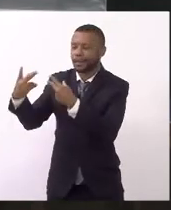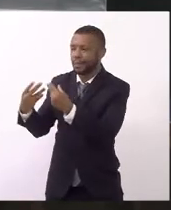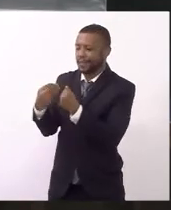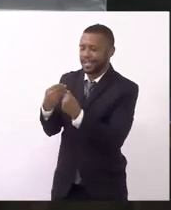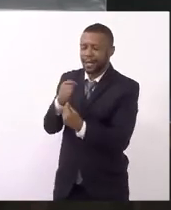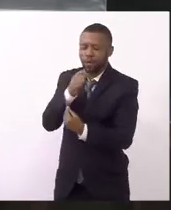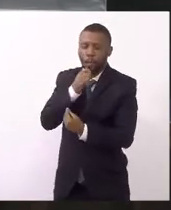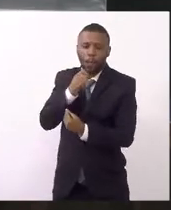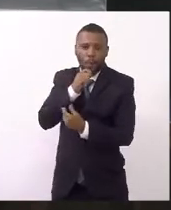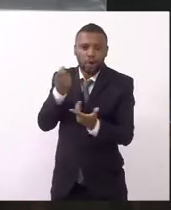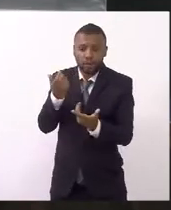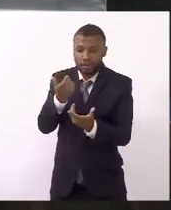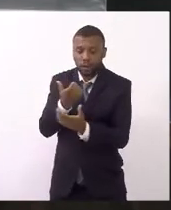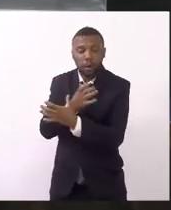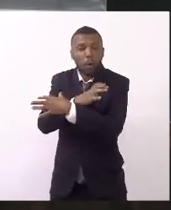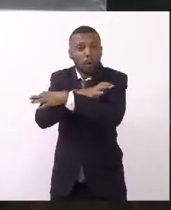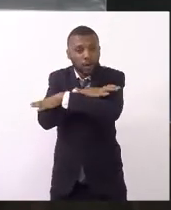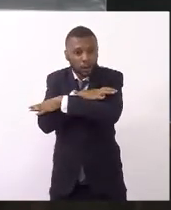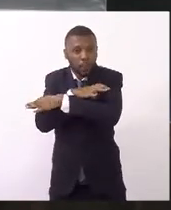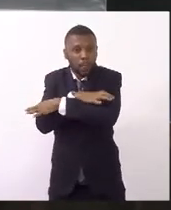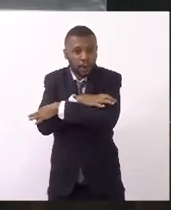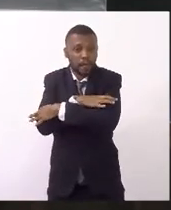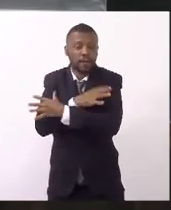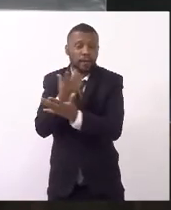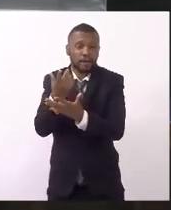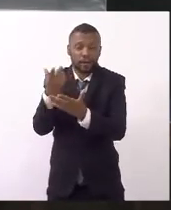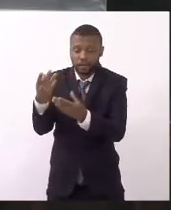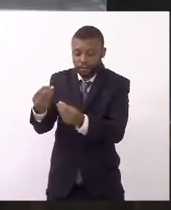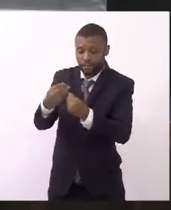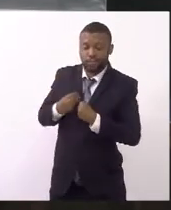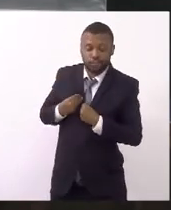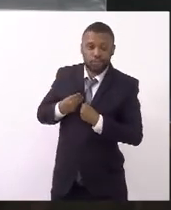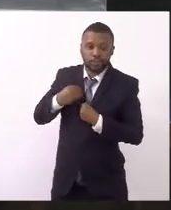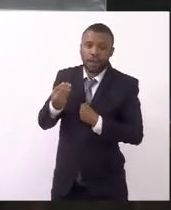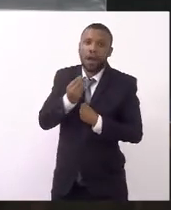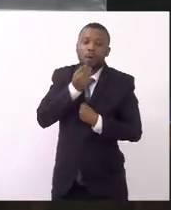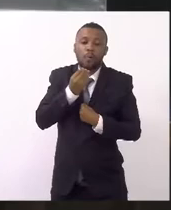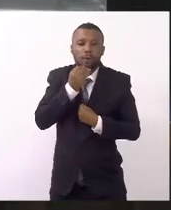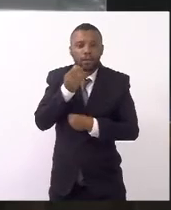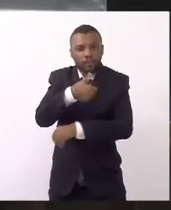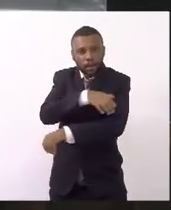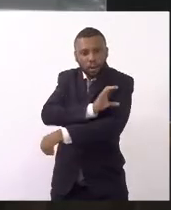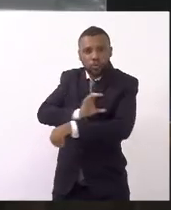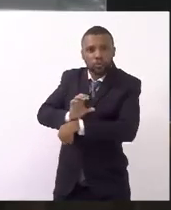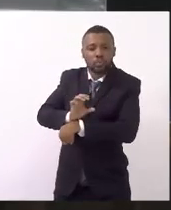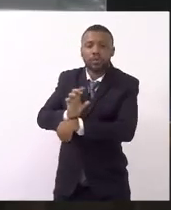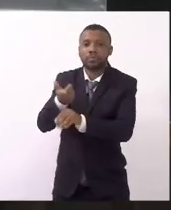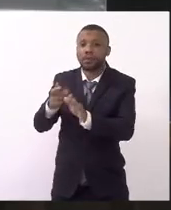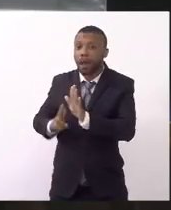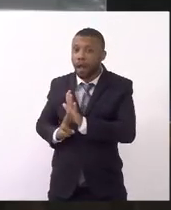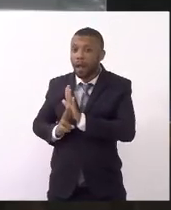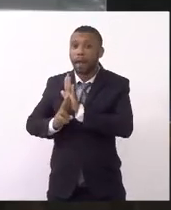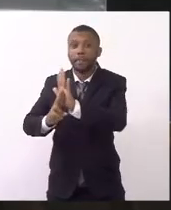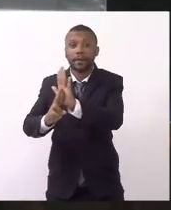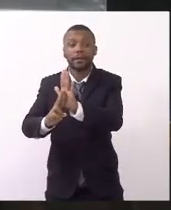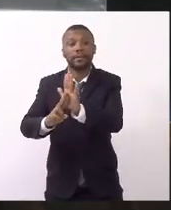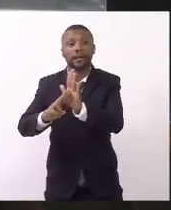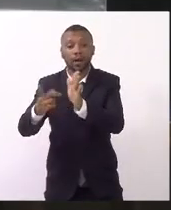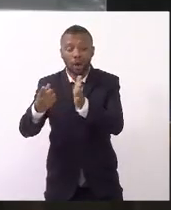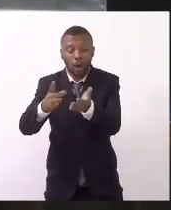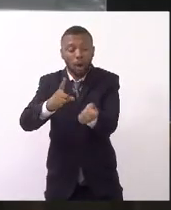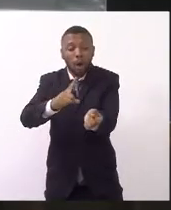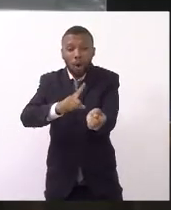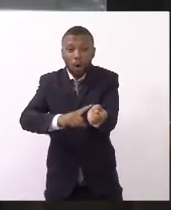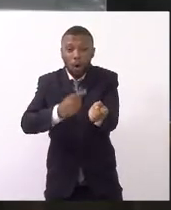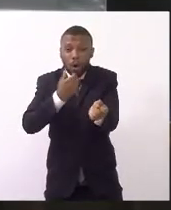Candomblé surgiu na minha vida para me dar oportunidade a minha cultura porque representa o sangue do meu